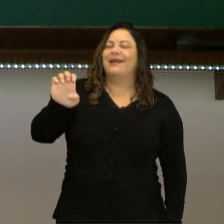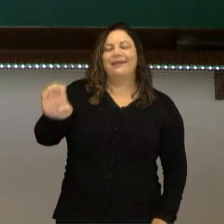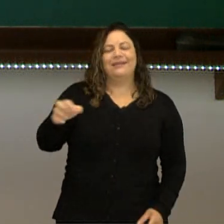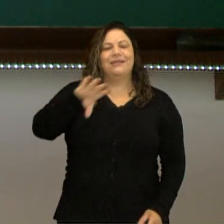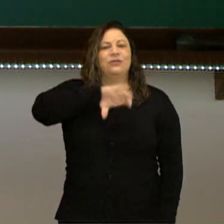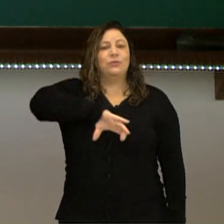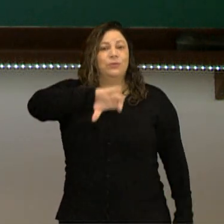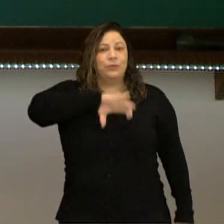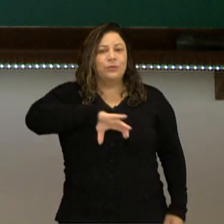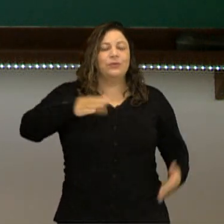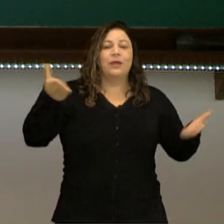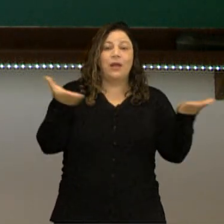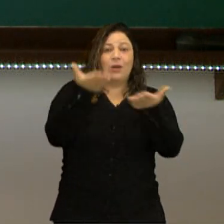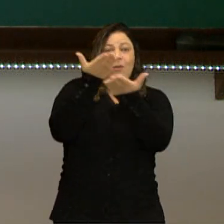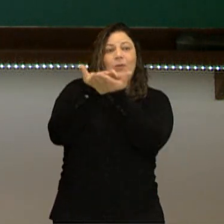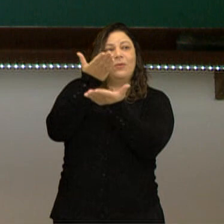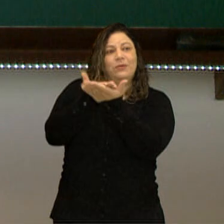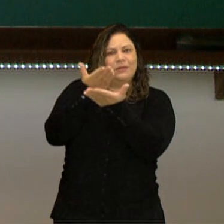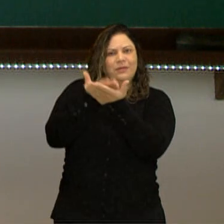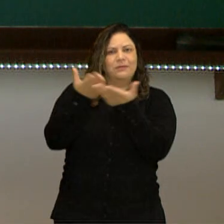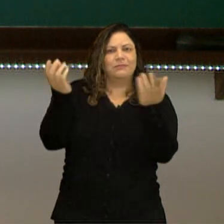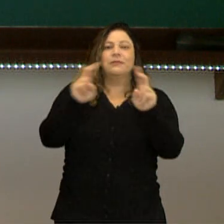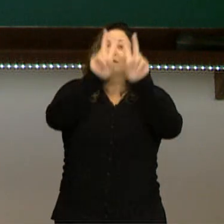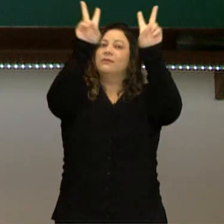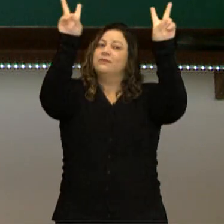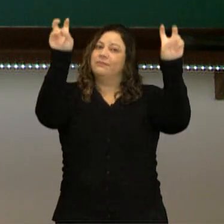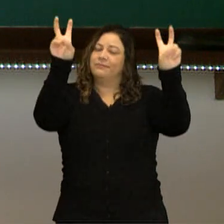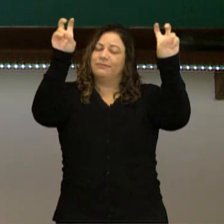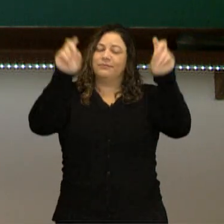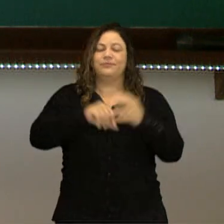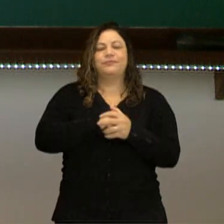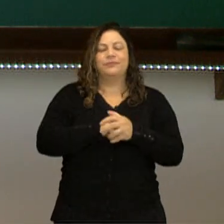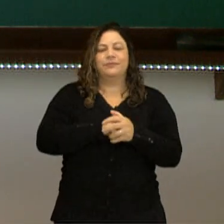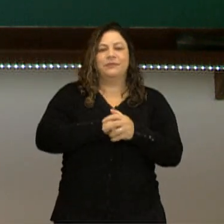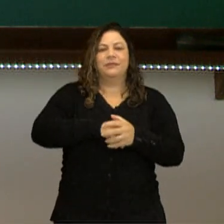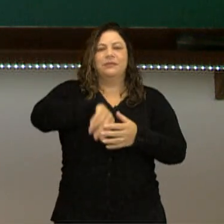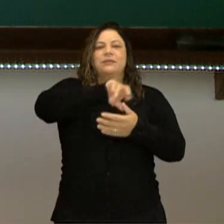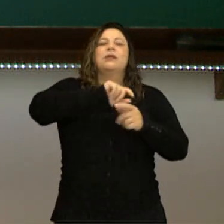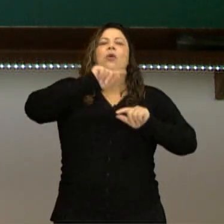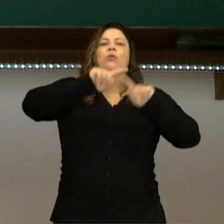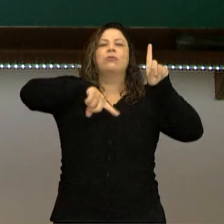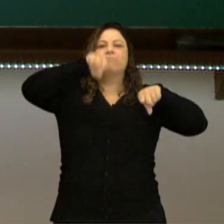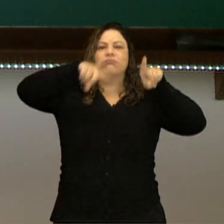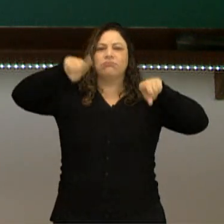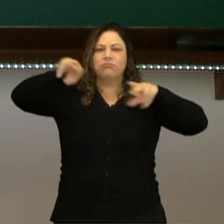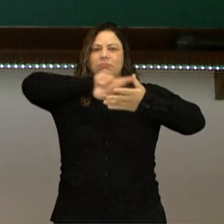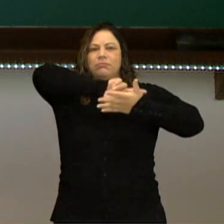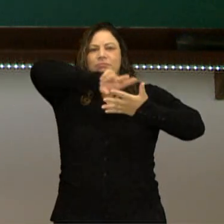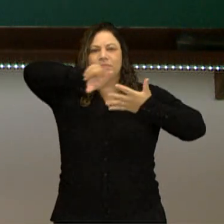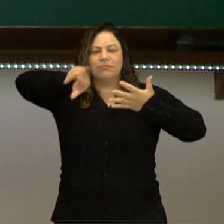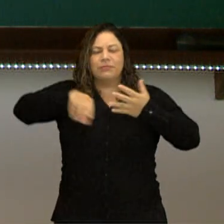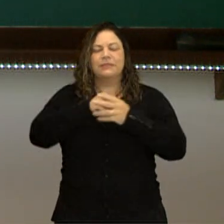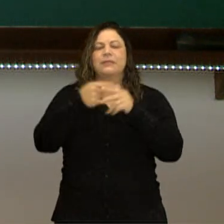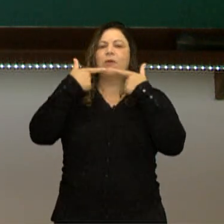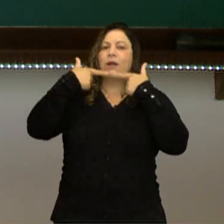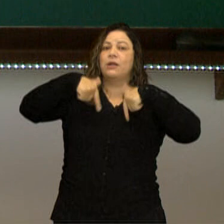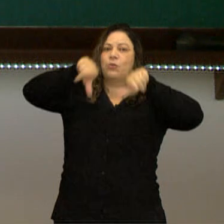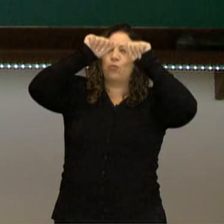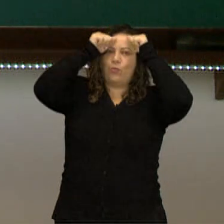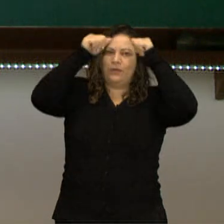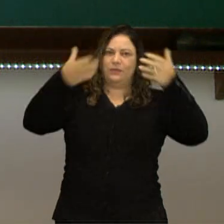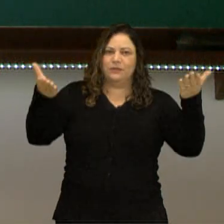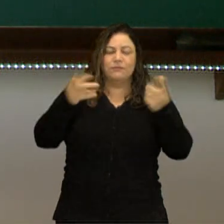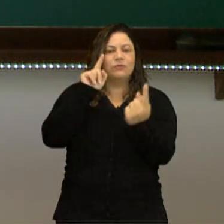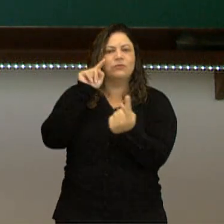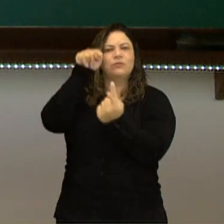Portuguesa, e nesta aula vamos falar de variação linguística. Então, vamos aos objetivos da aula de